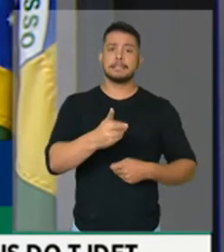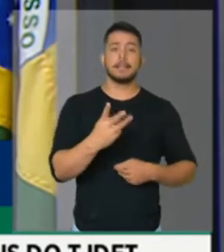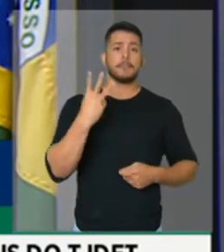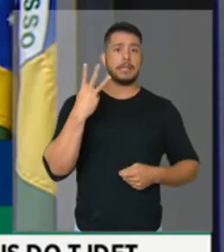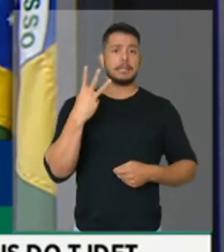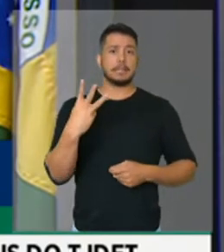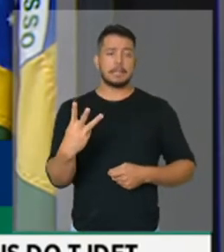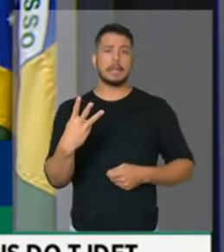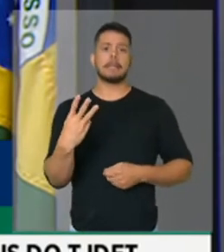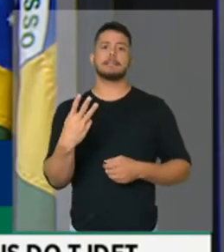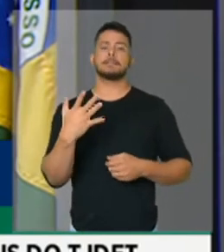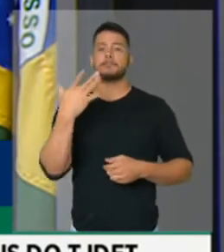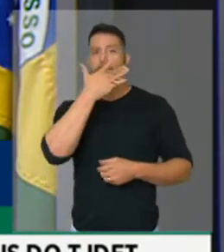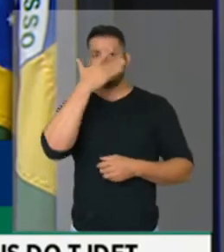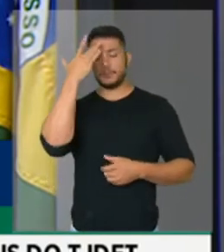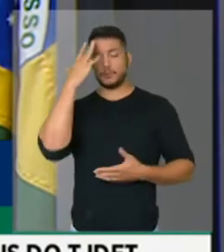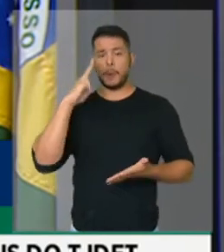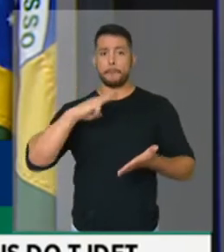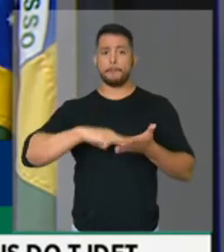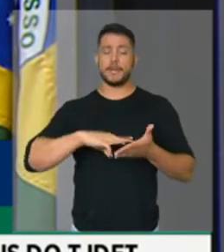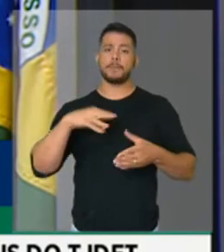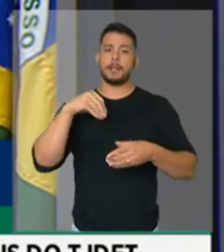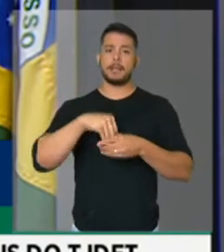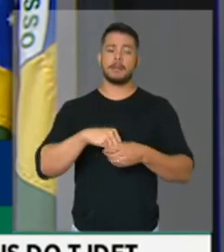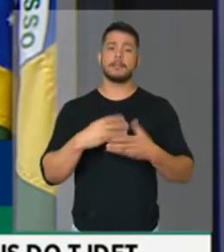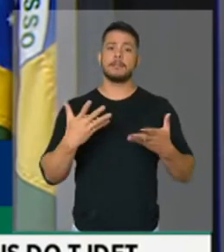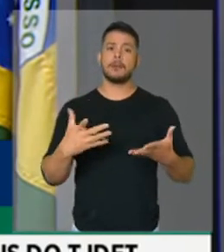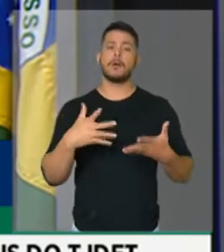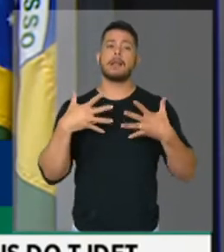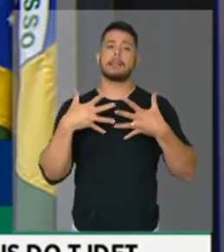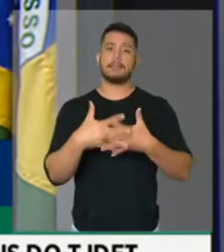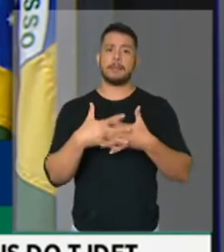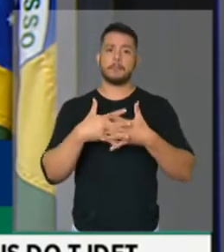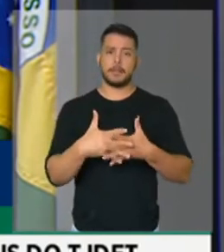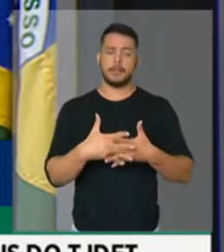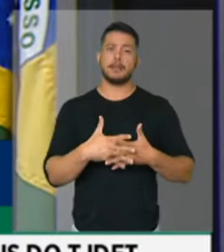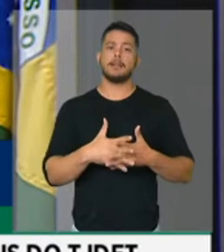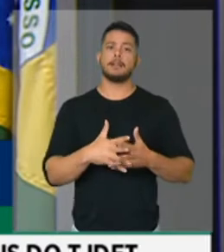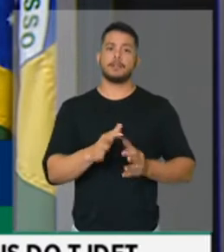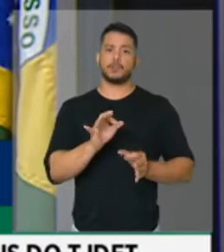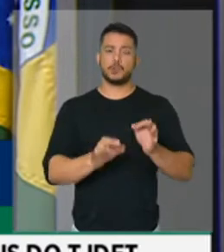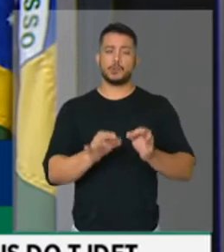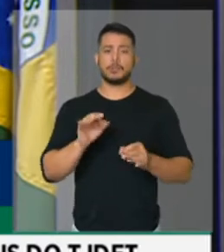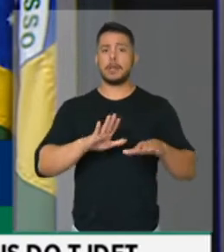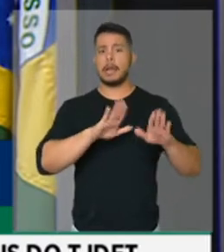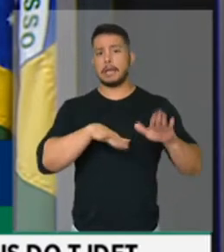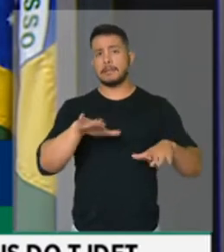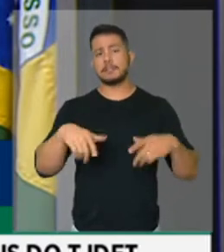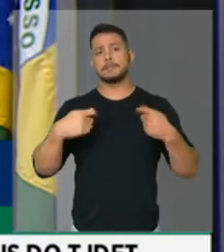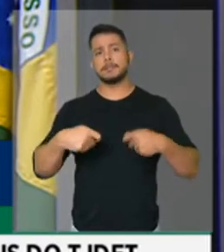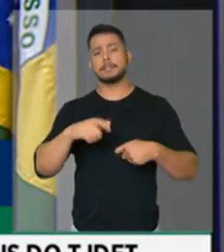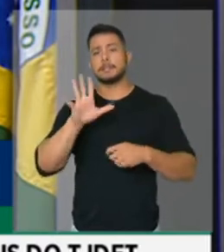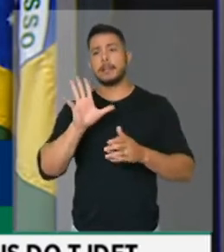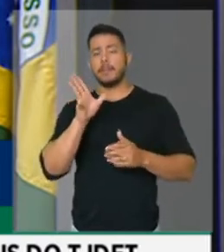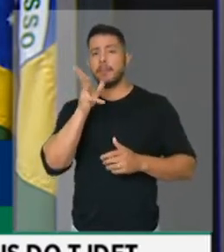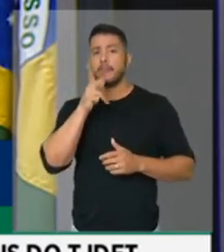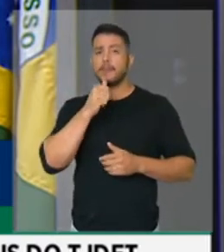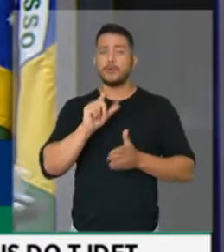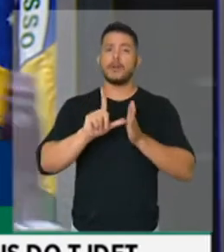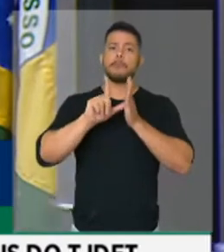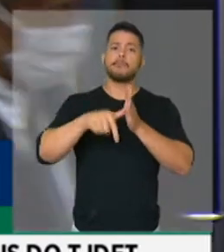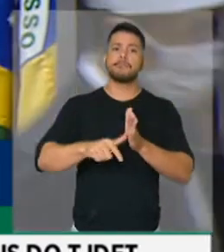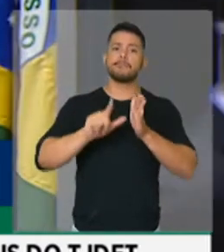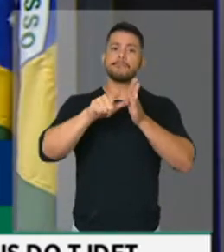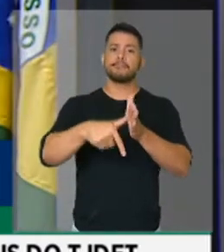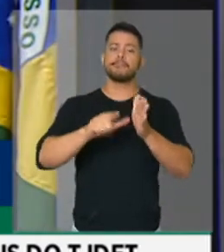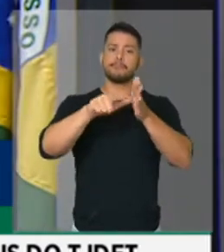impedimento e suspeição, ocorrem prejuízos à prestação jurisdicional, muitas vezes com a necessidade de adiamento de julgamentos em curso, deixando